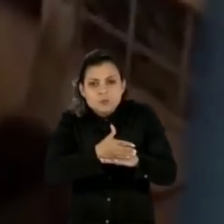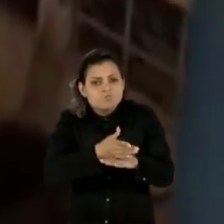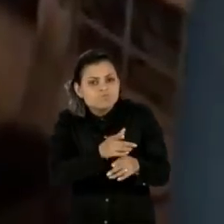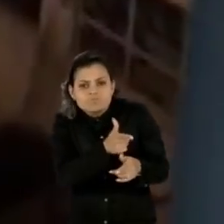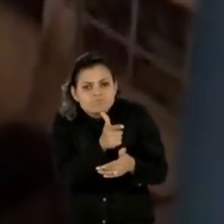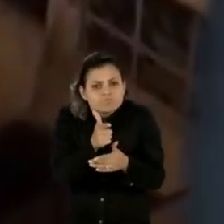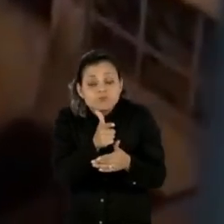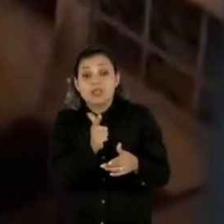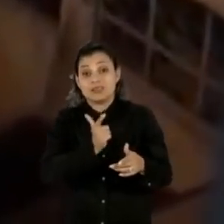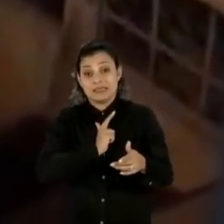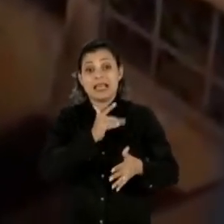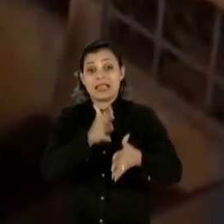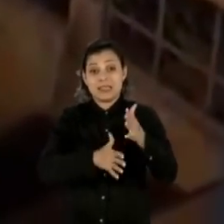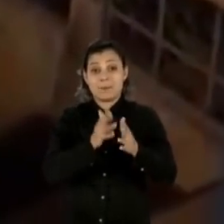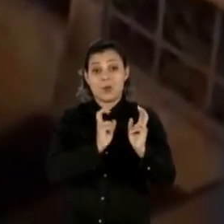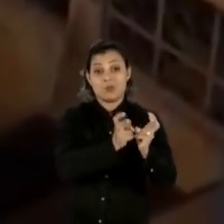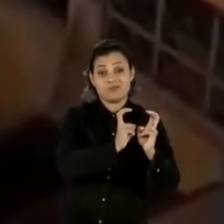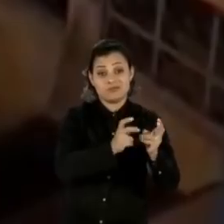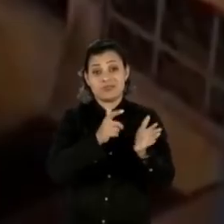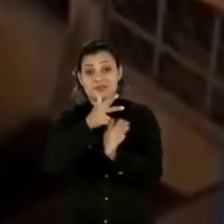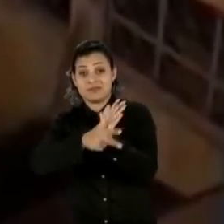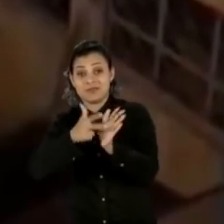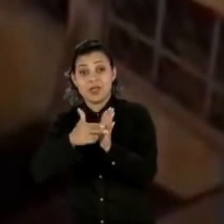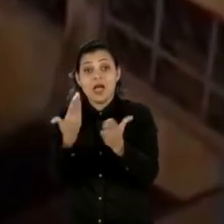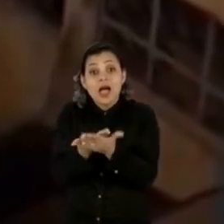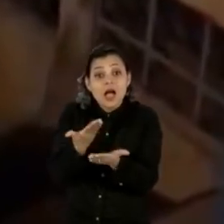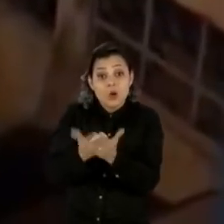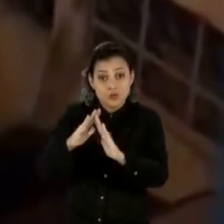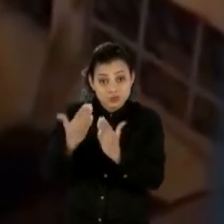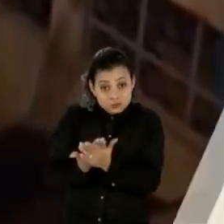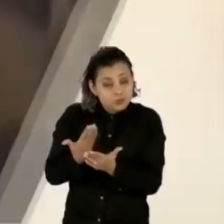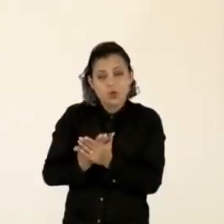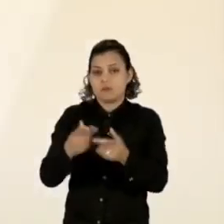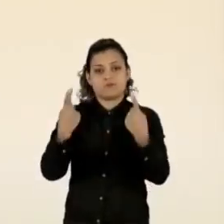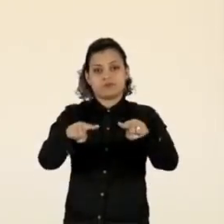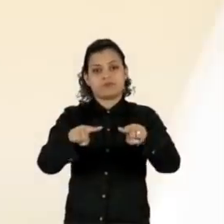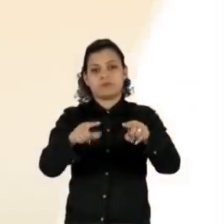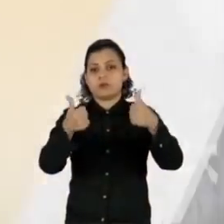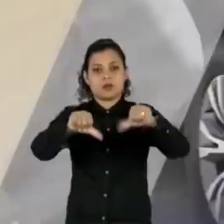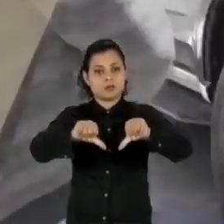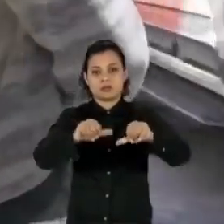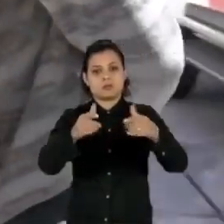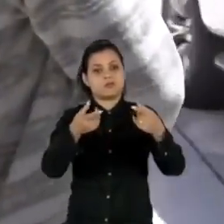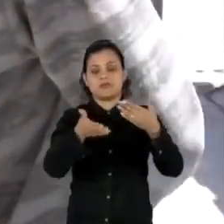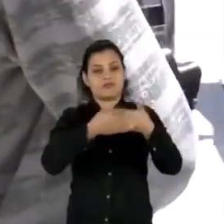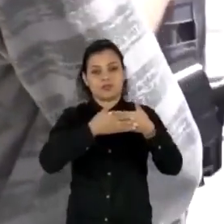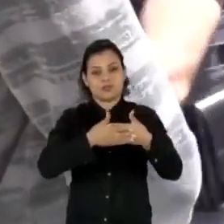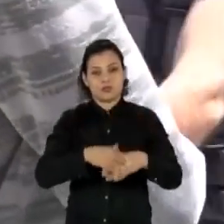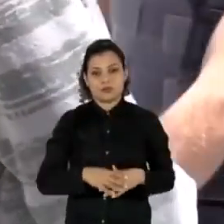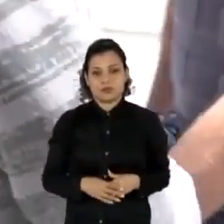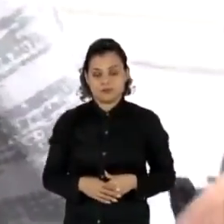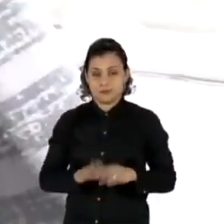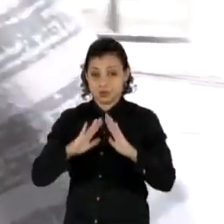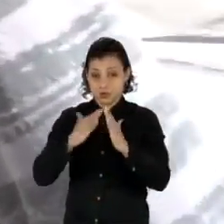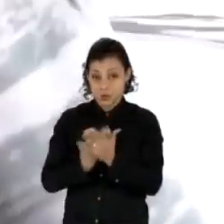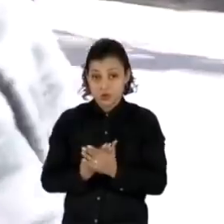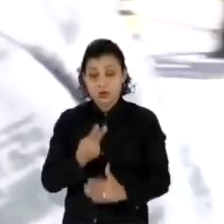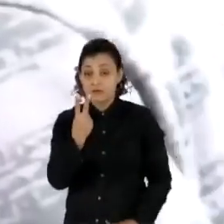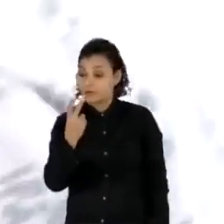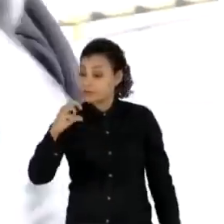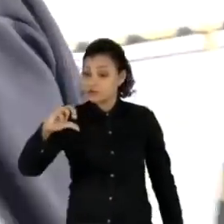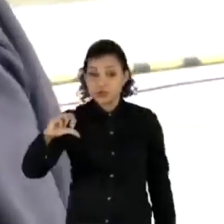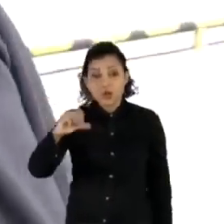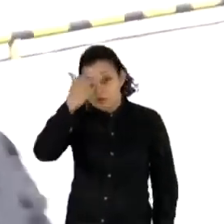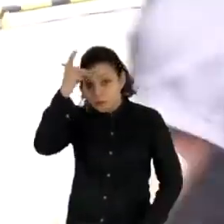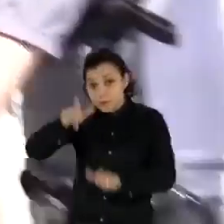e confronto afetou linhas de trem e metrô e as aulas foram canceladas nos diz edu 29